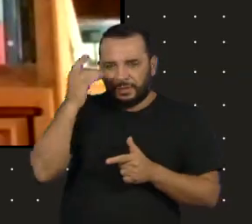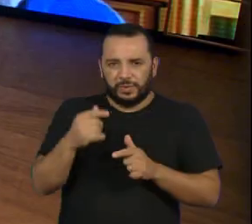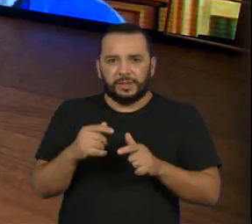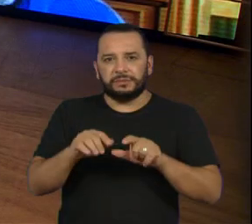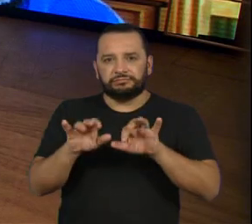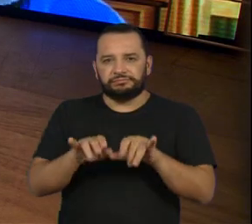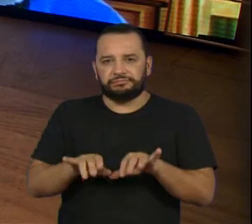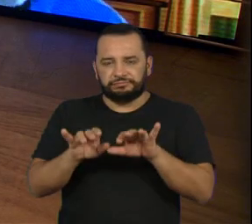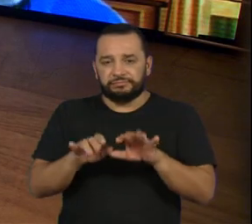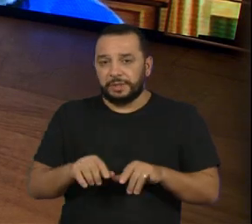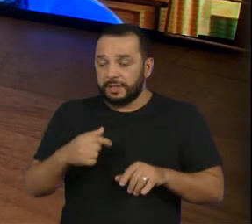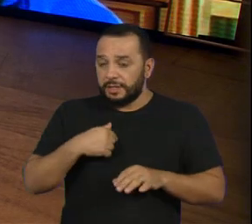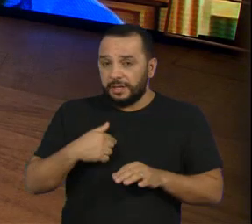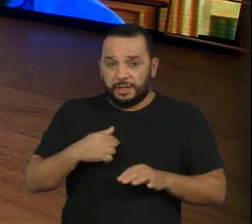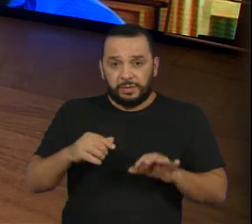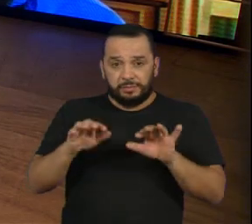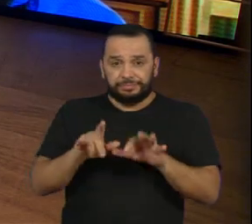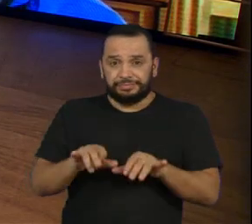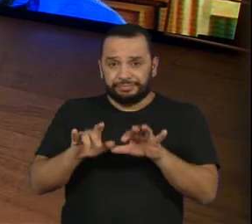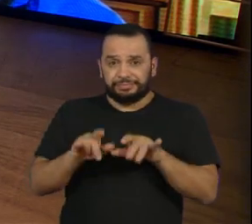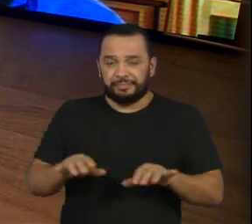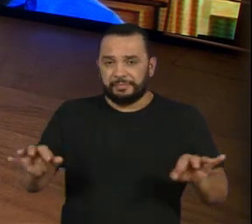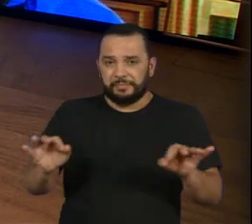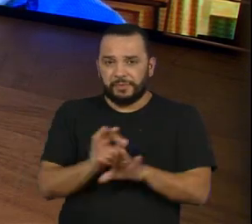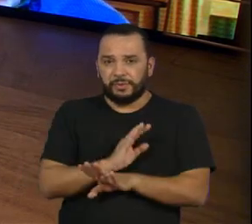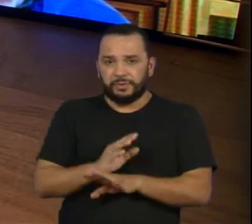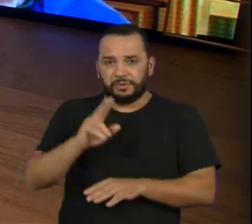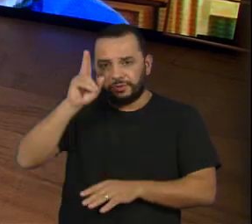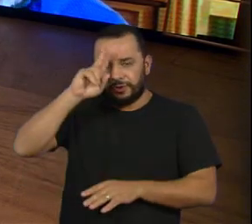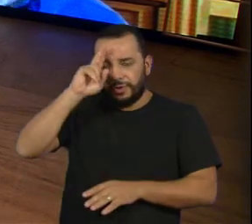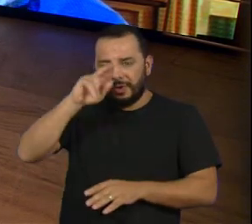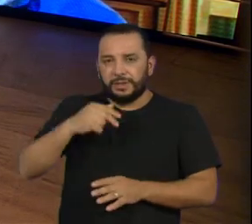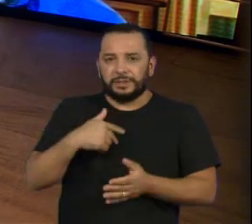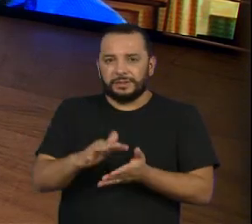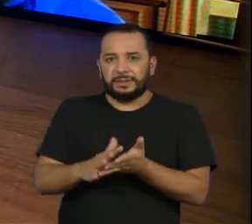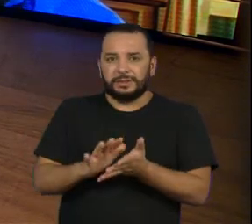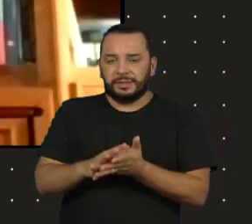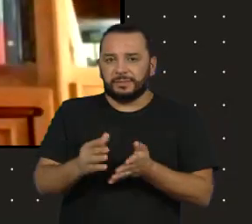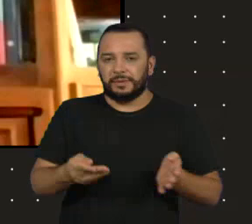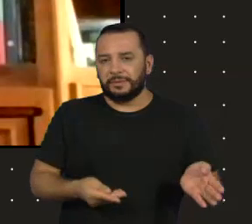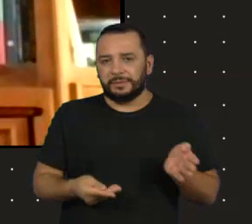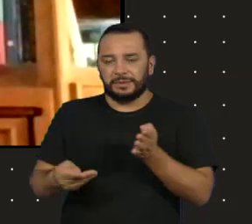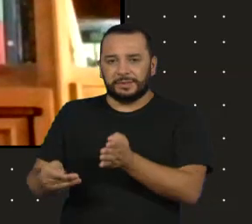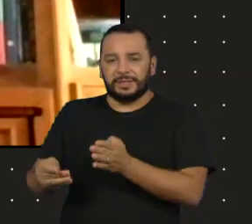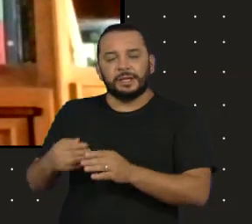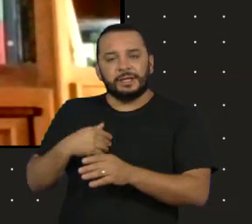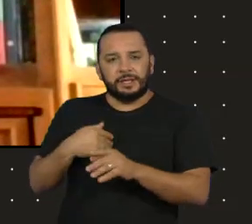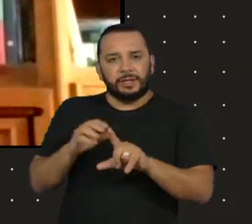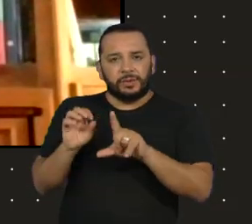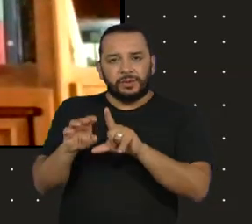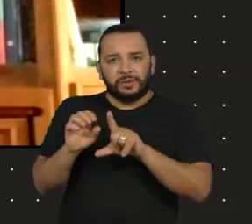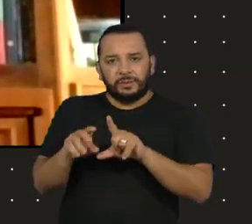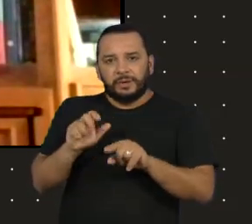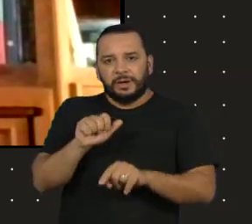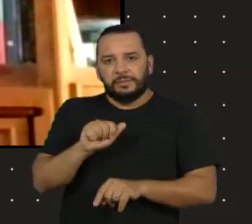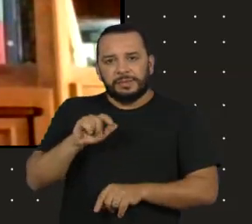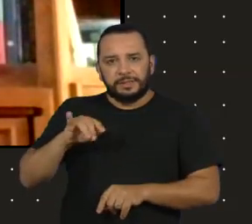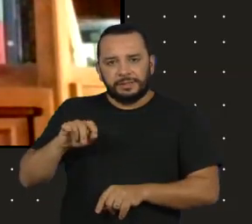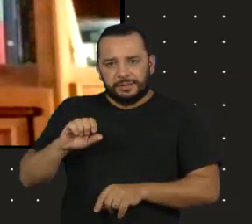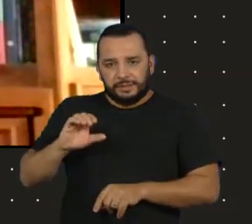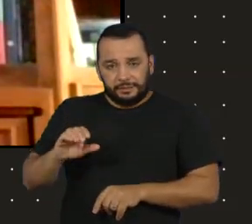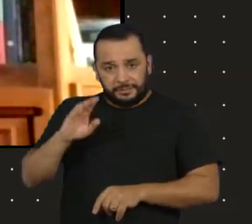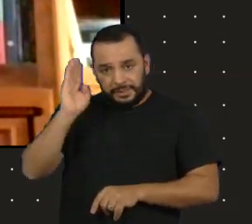redatores, e quando eu terminei a História do Samba, eu levei para a Globo o Almanaque Brasil de Cultura